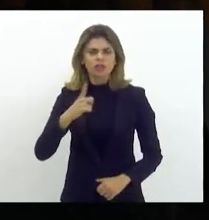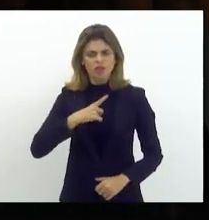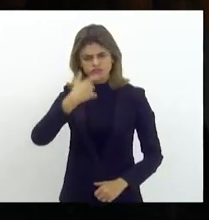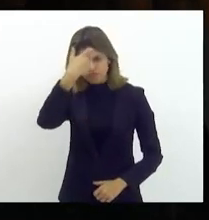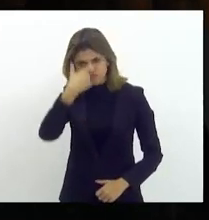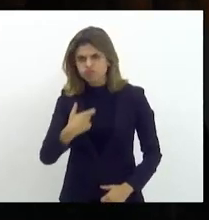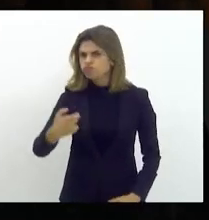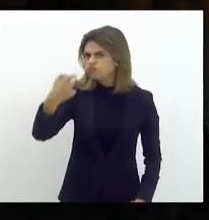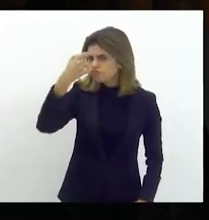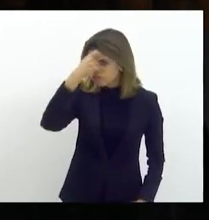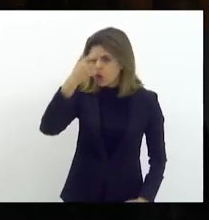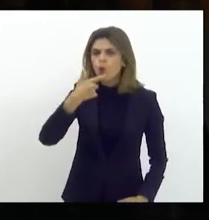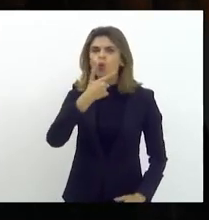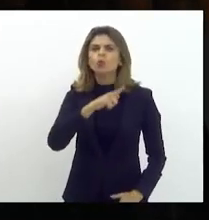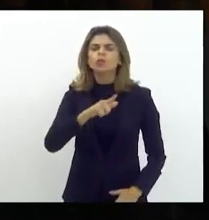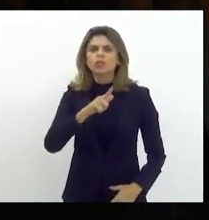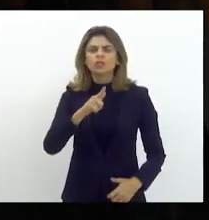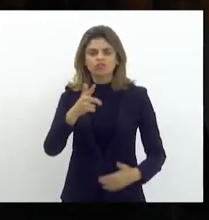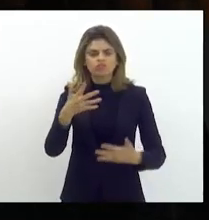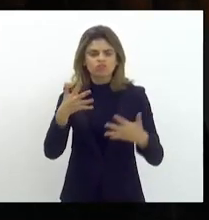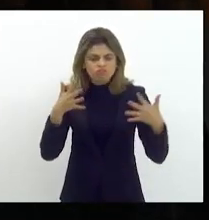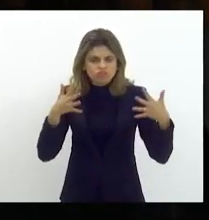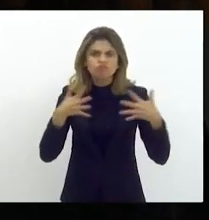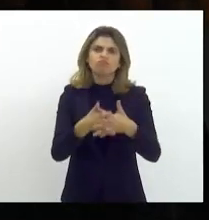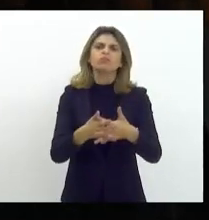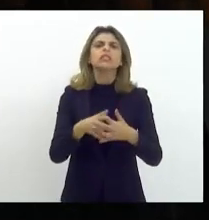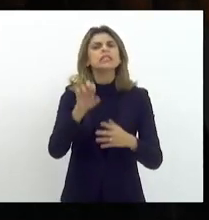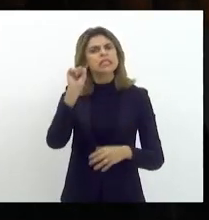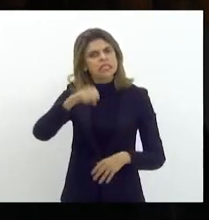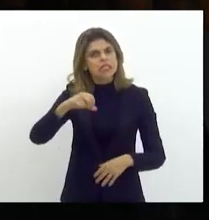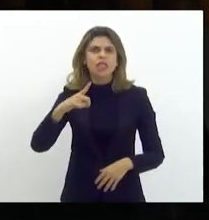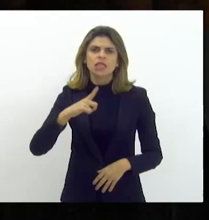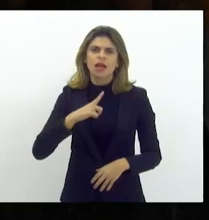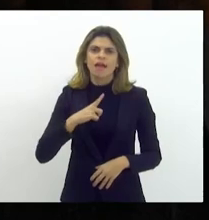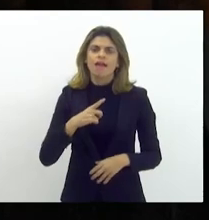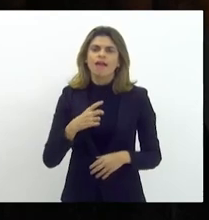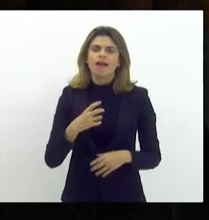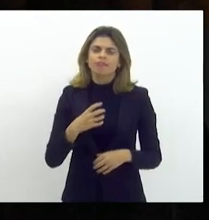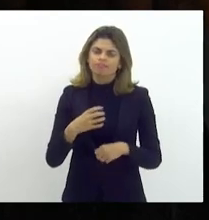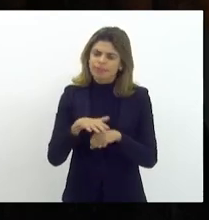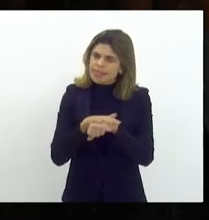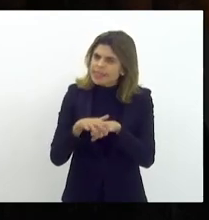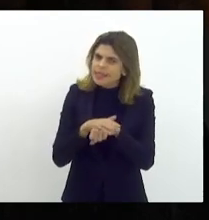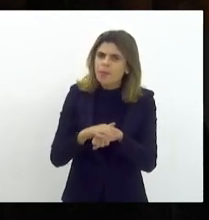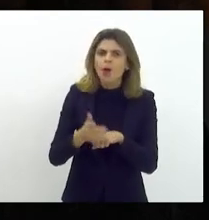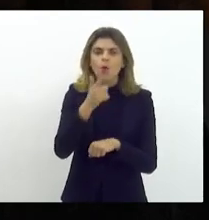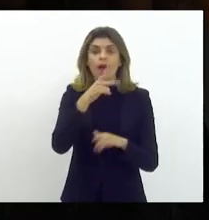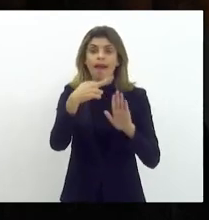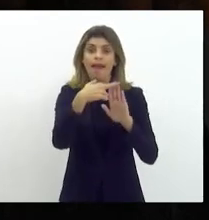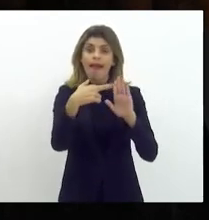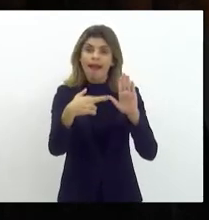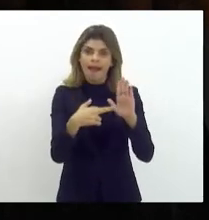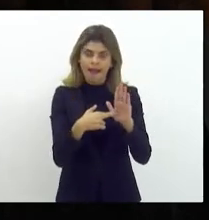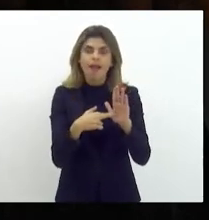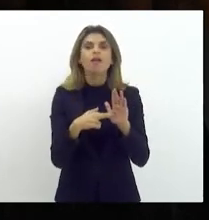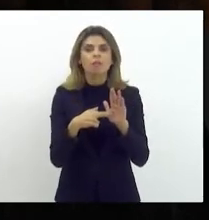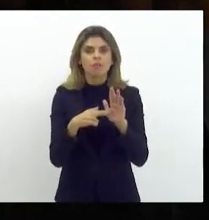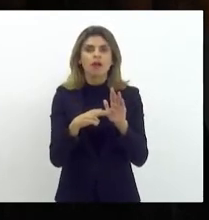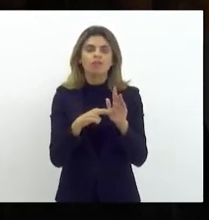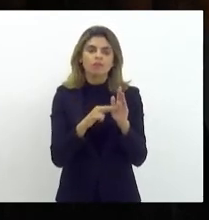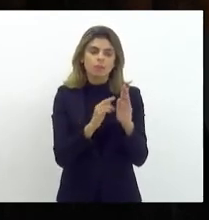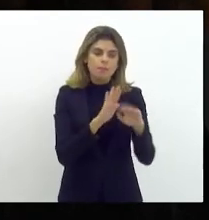de intervir e ter sim a sensibilidade de criar uma regra de transição do programa